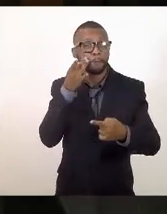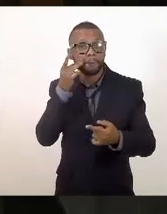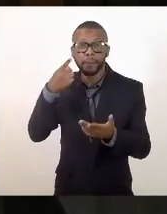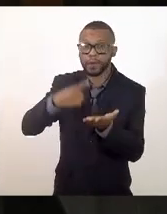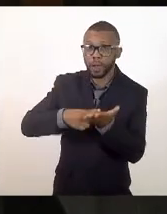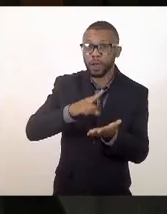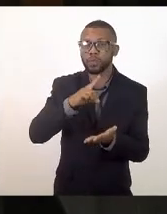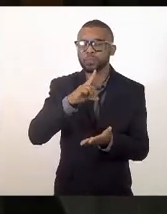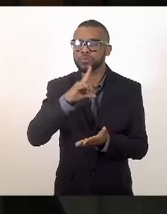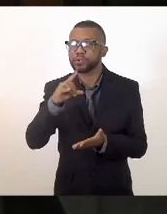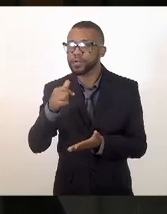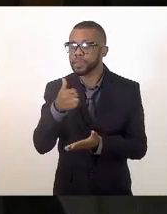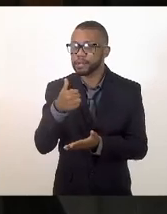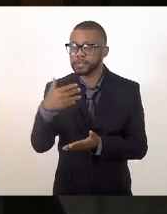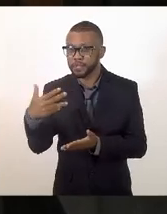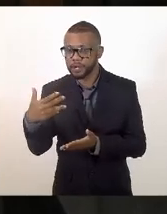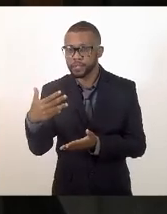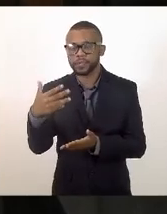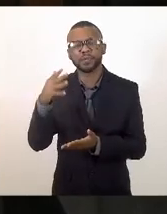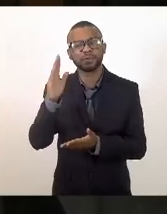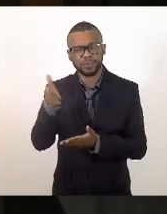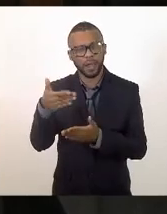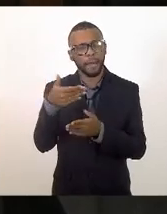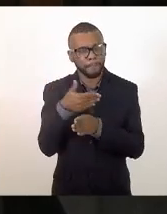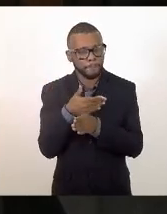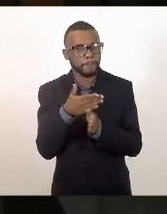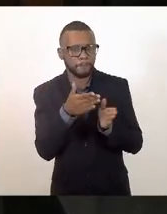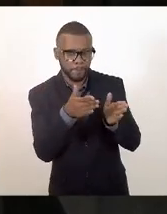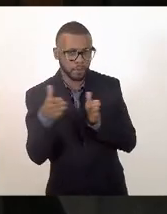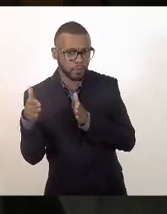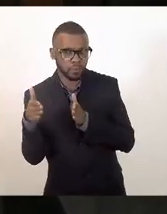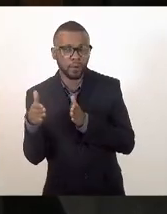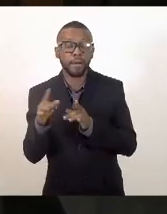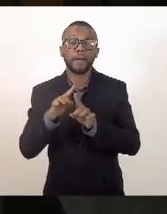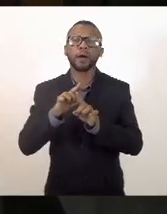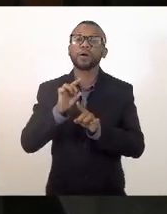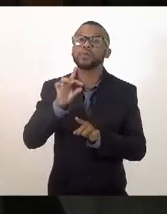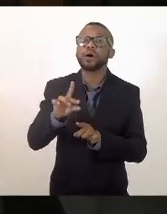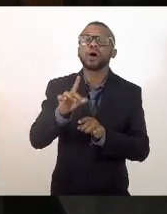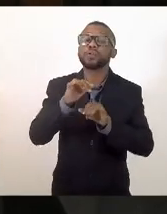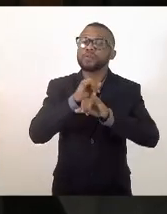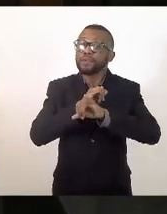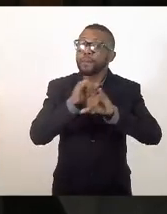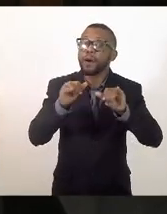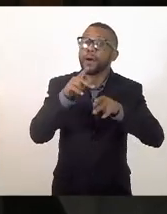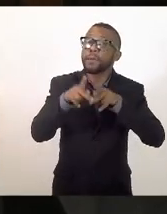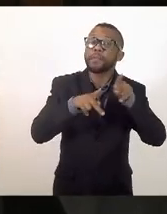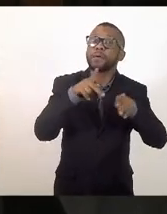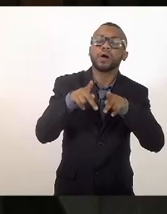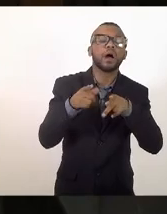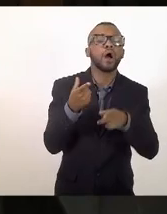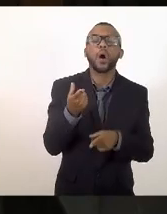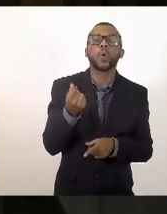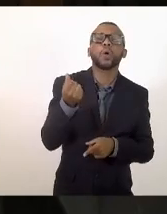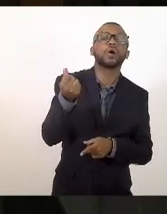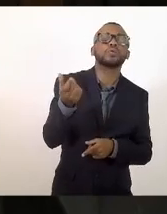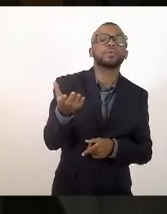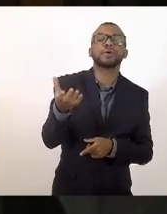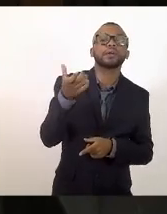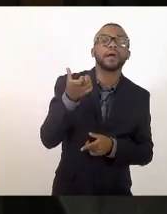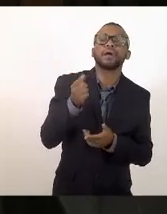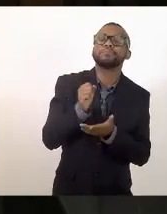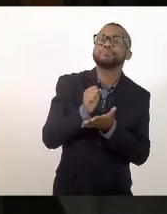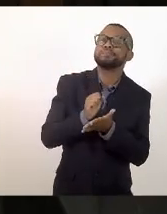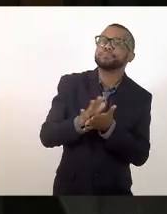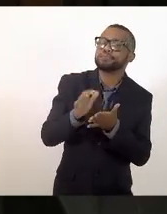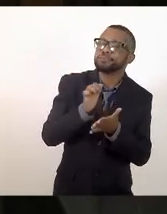13, fazendo menção à data que já passou, só não informou a população quanto pretende gastar,